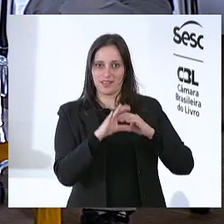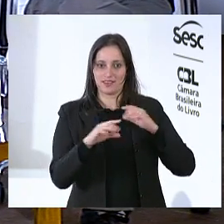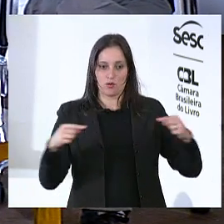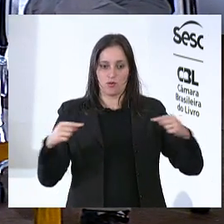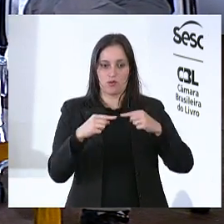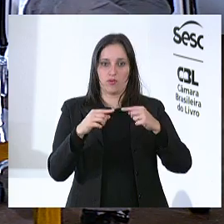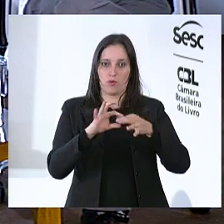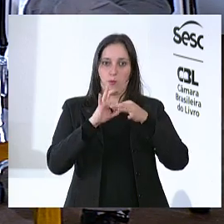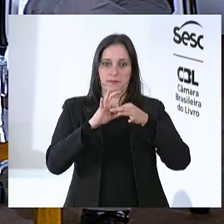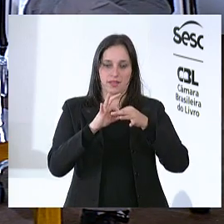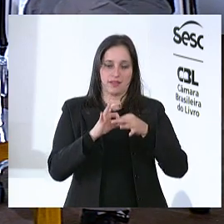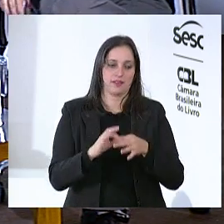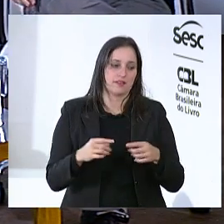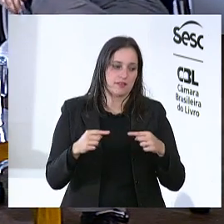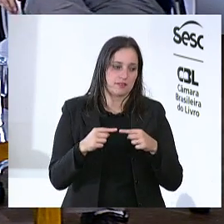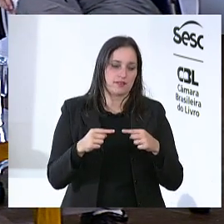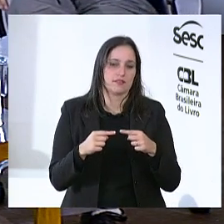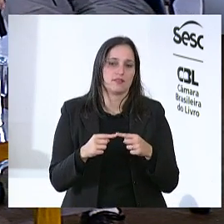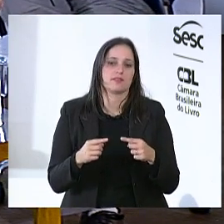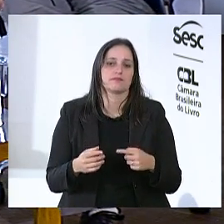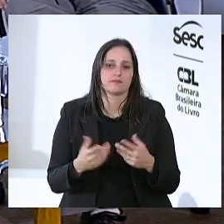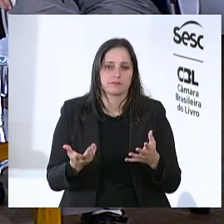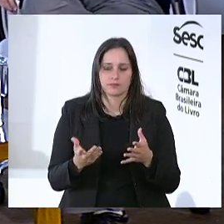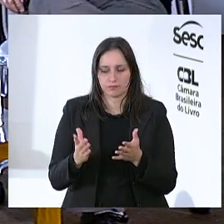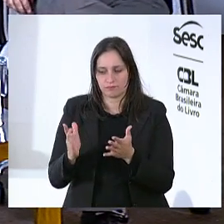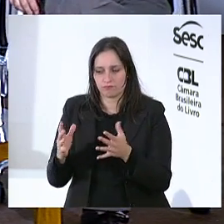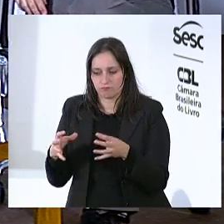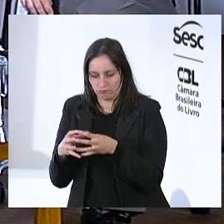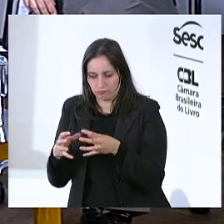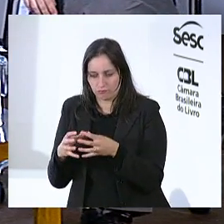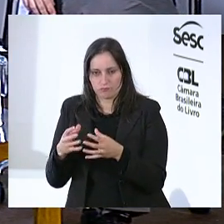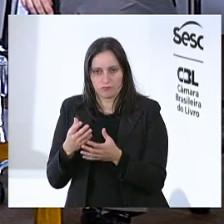tensionam. Então, hoje, para o historiador estudar 64,